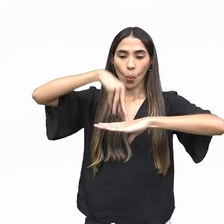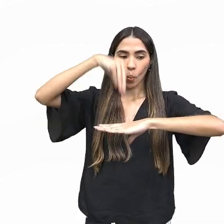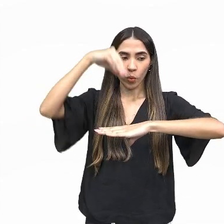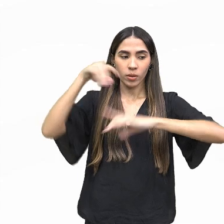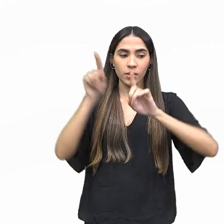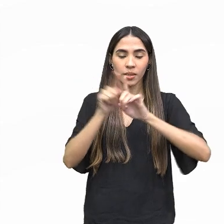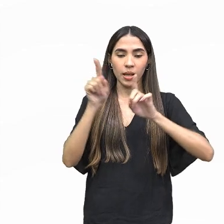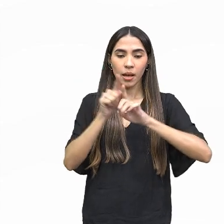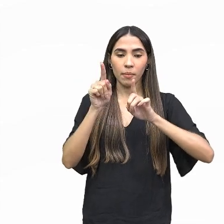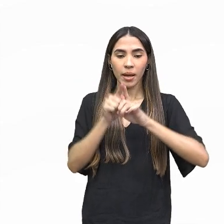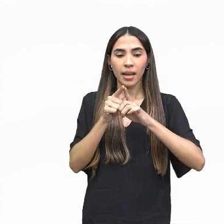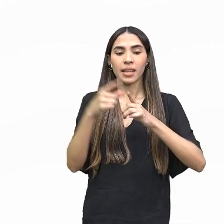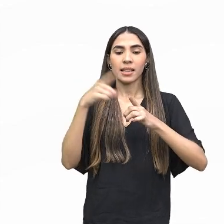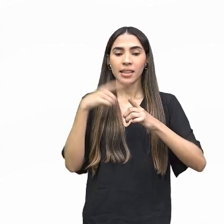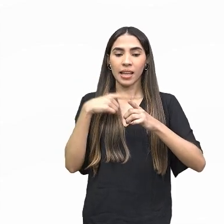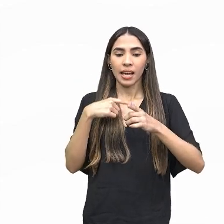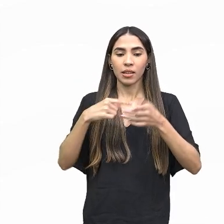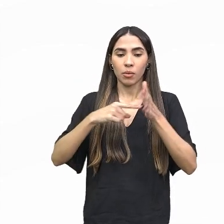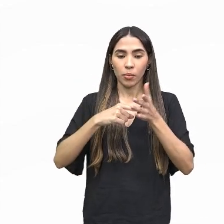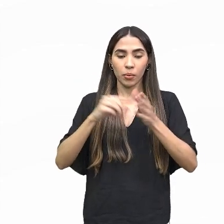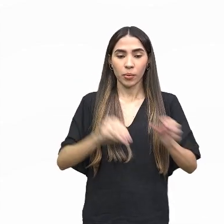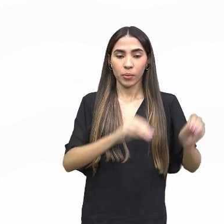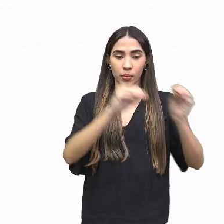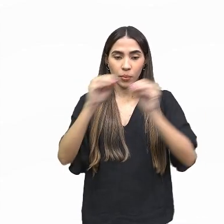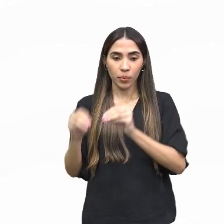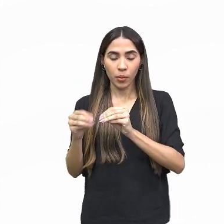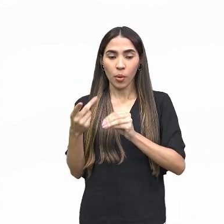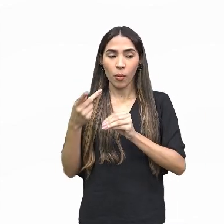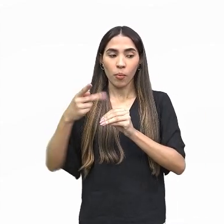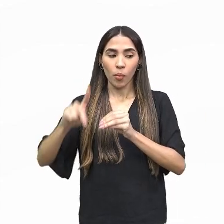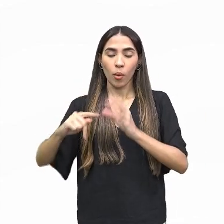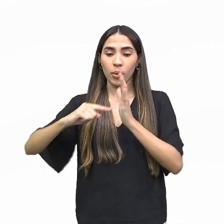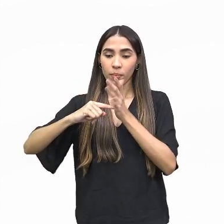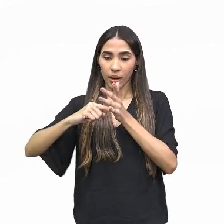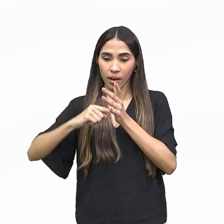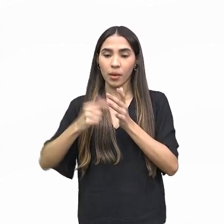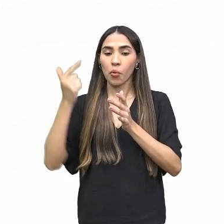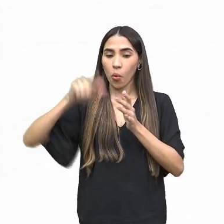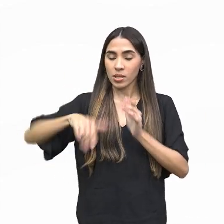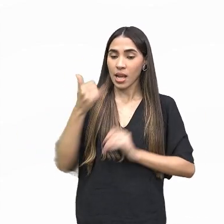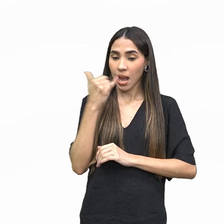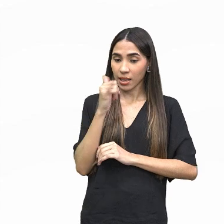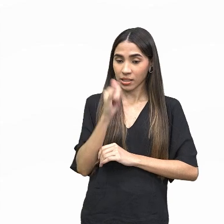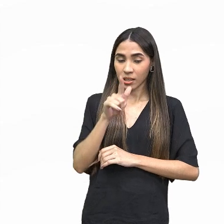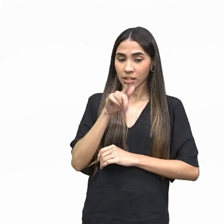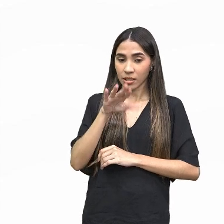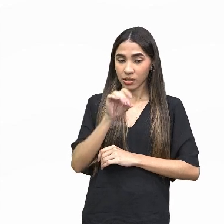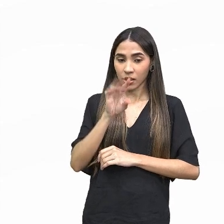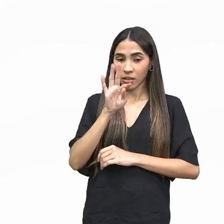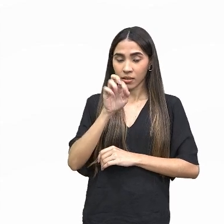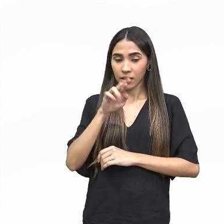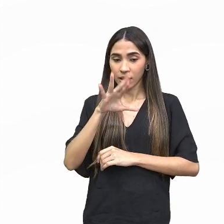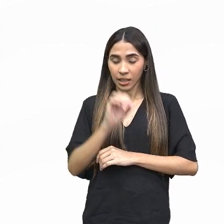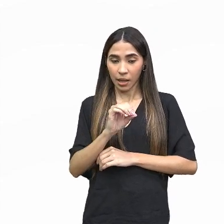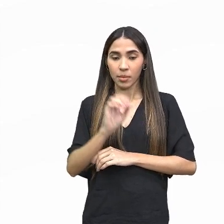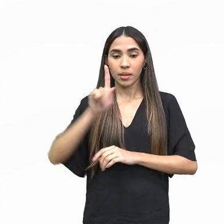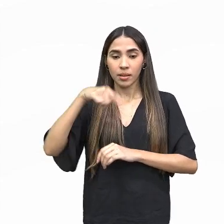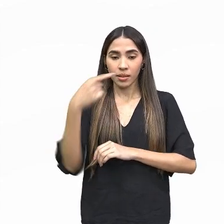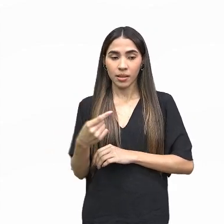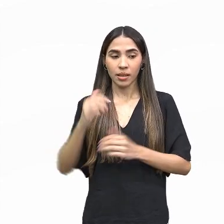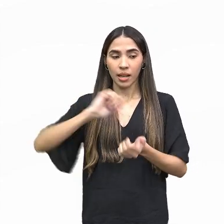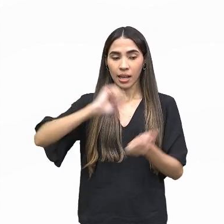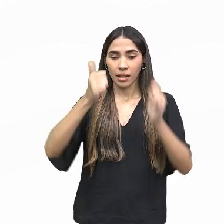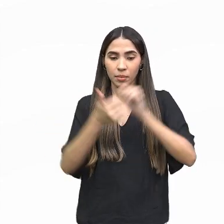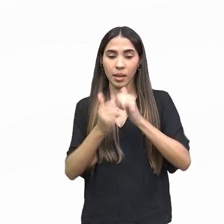e conduzidos a um gerador na superfície da Terra, para a transformação da energia geotérmica em energia elétrica. É